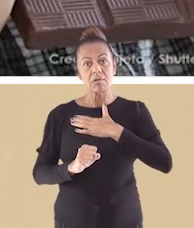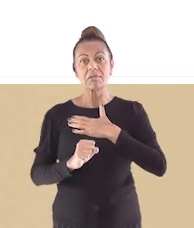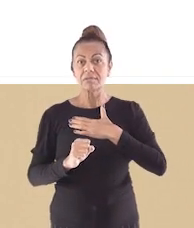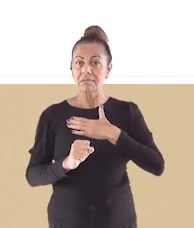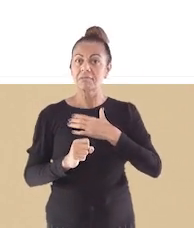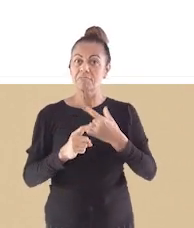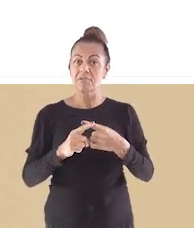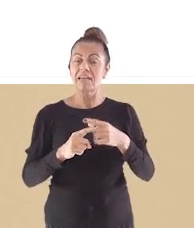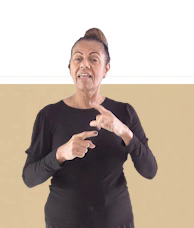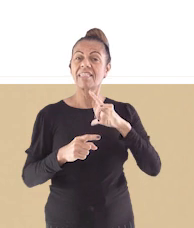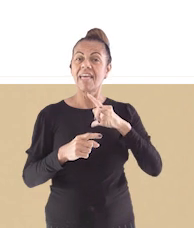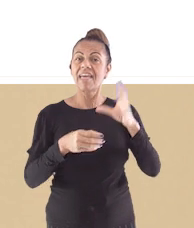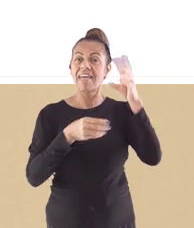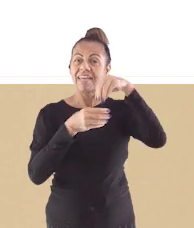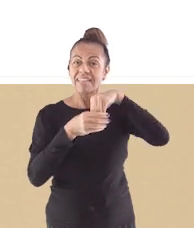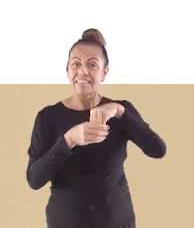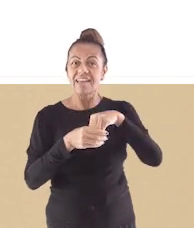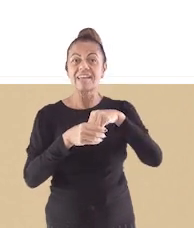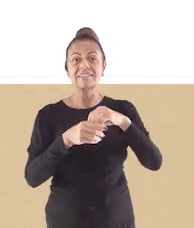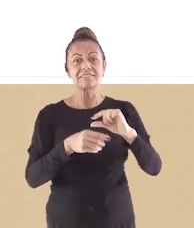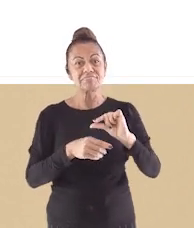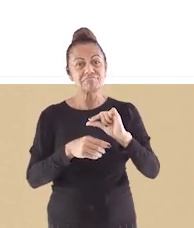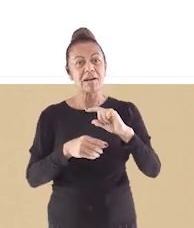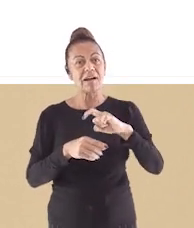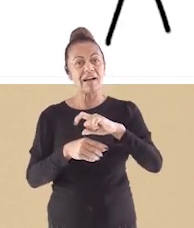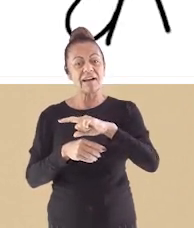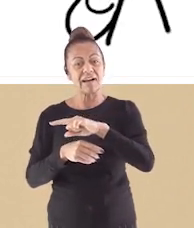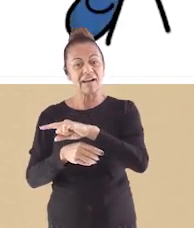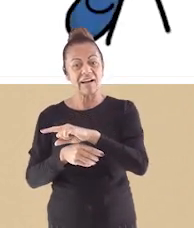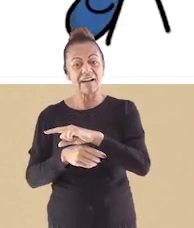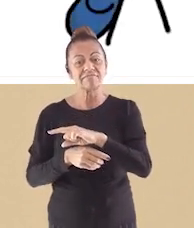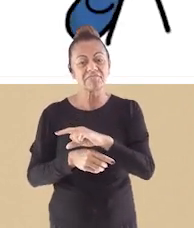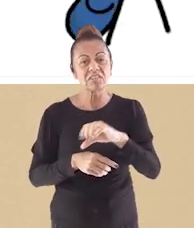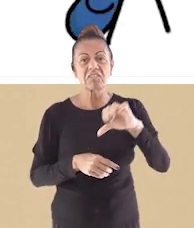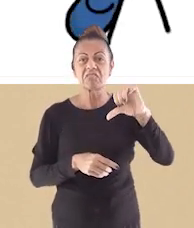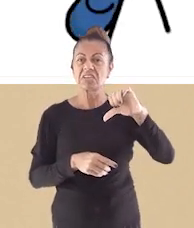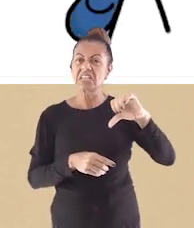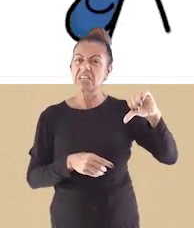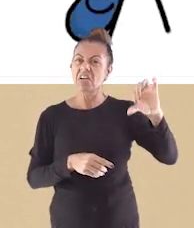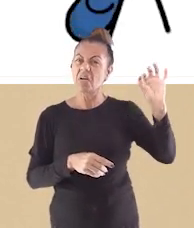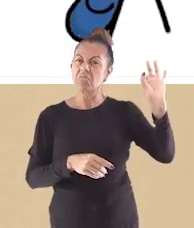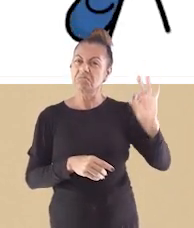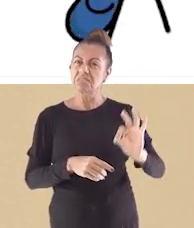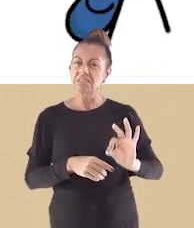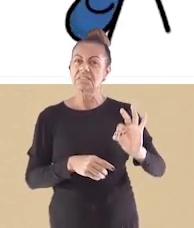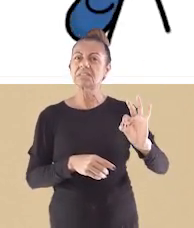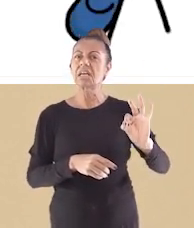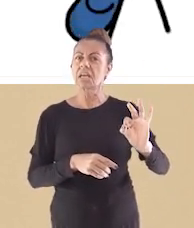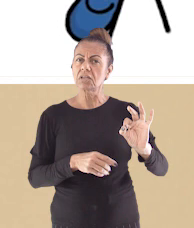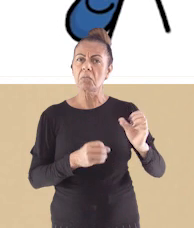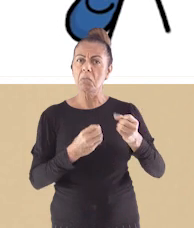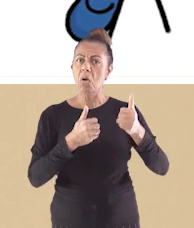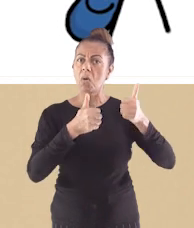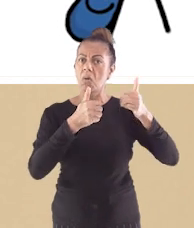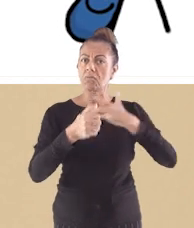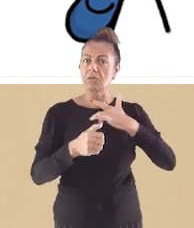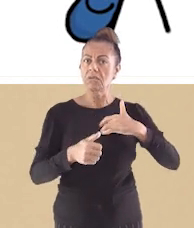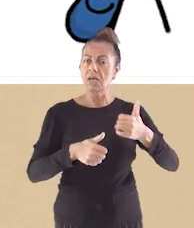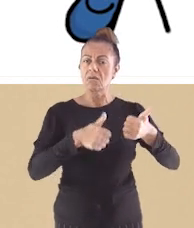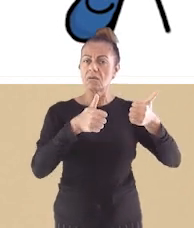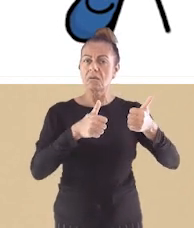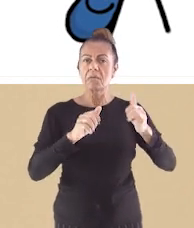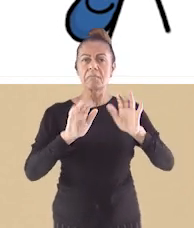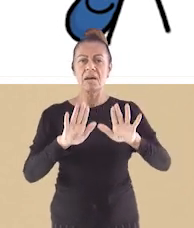e fungos. A grande maioria dos micróbios, cerca de 99%, são bem inofensivos aos seres humanos. Mas aquele 1% é tão vagabundo que